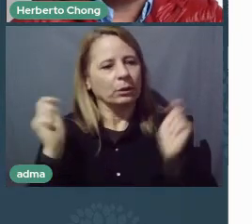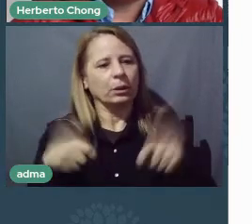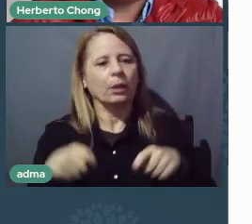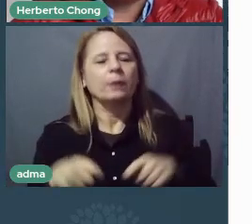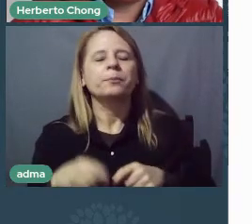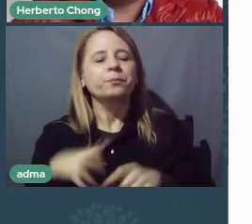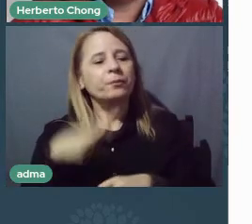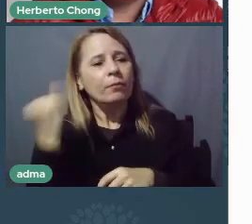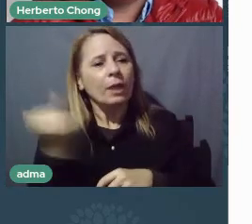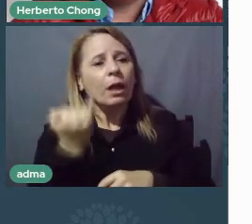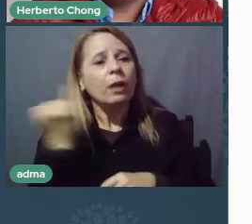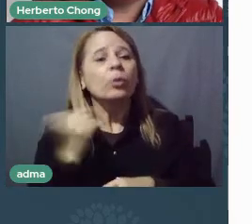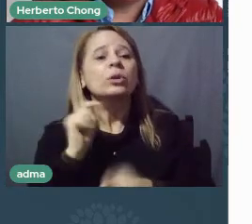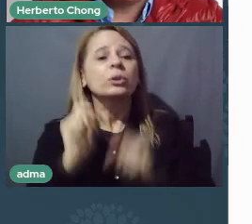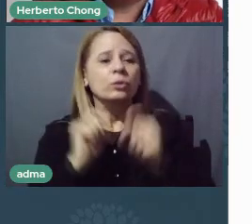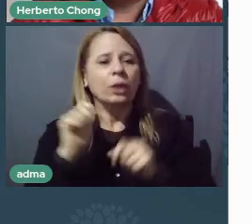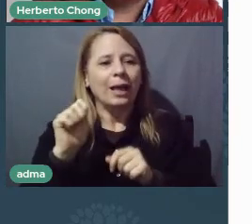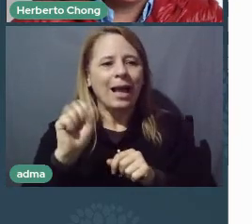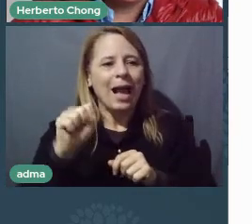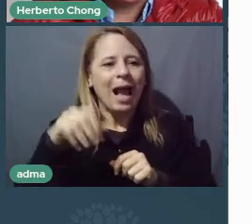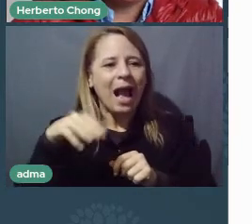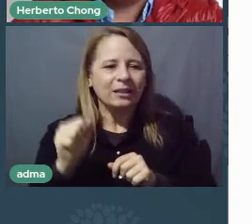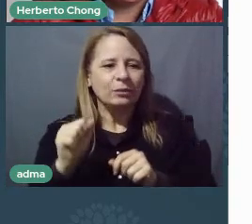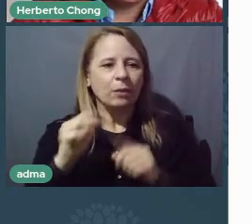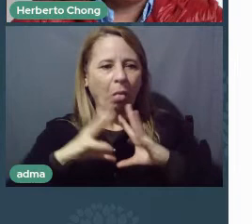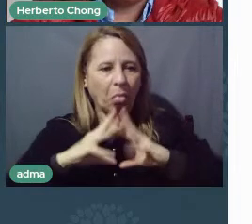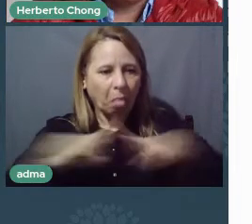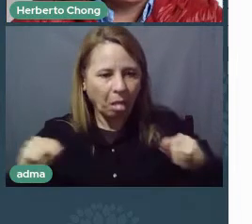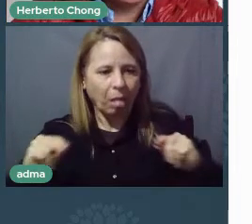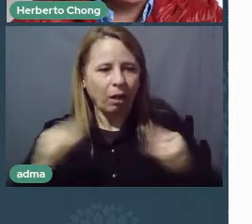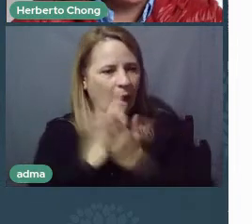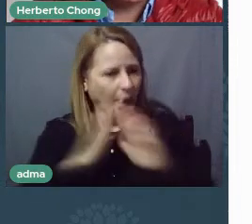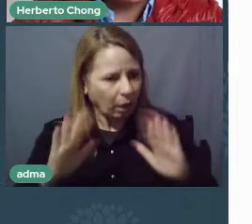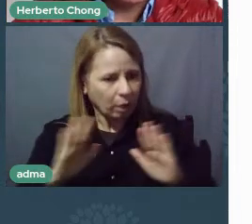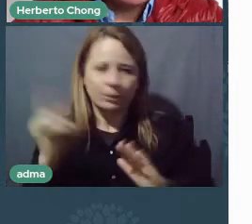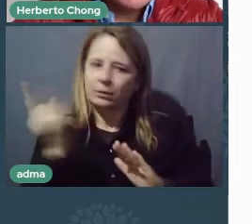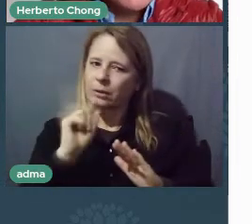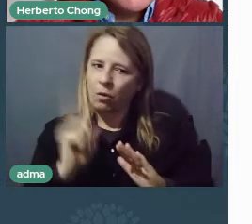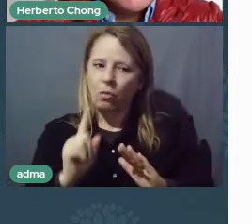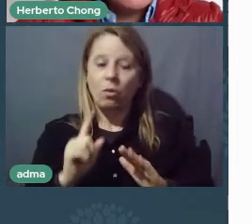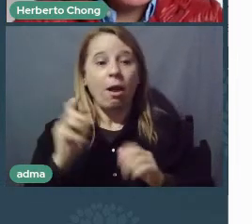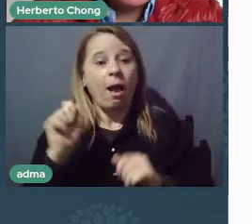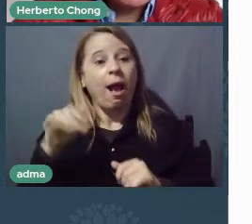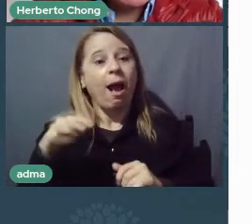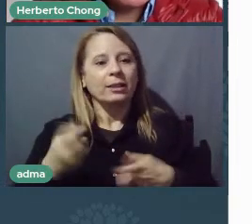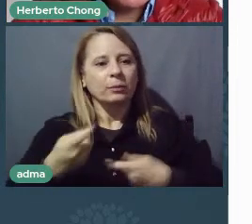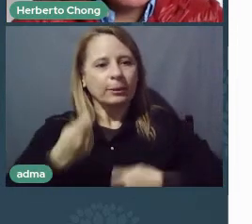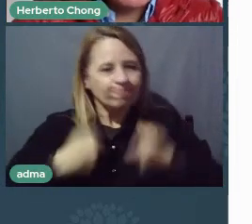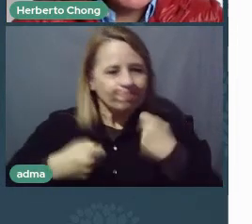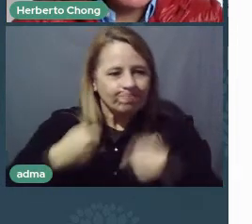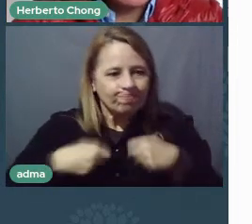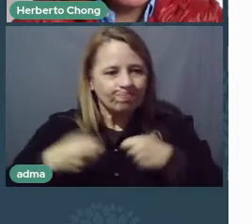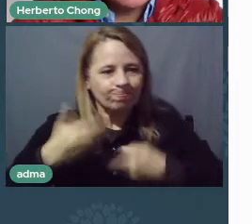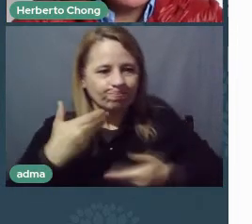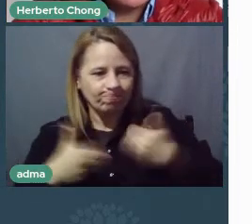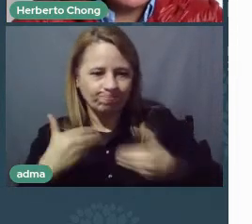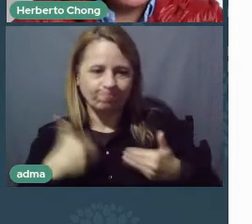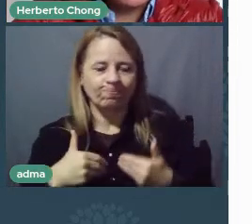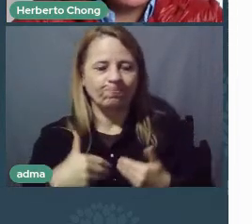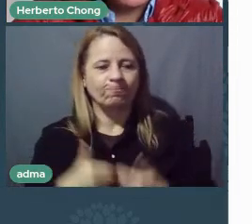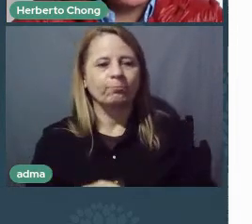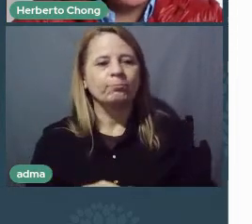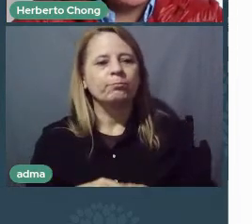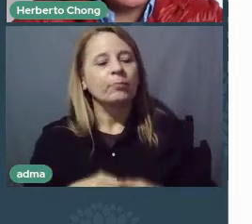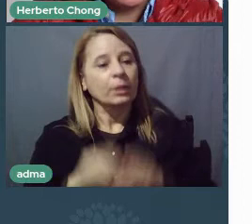Importante ressaltar que a asma não tem cura, a asma tem controle. Os sintomas eu já coloquei para vocês,